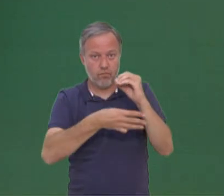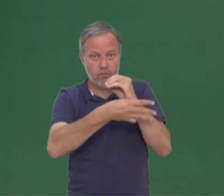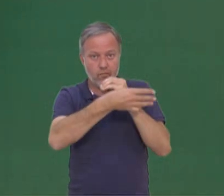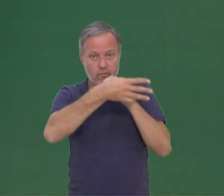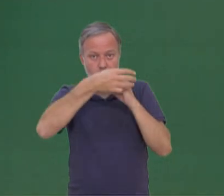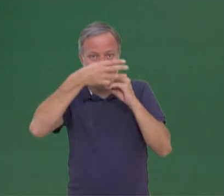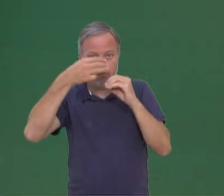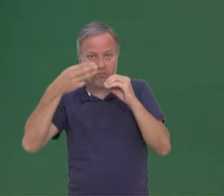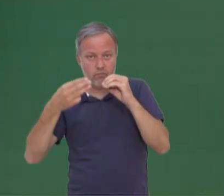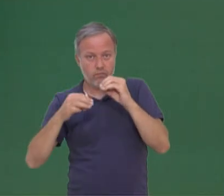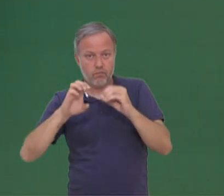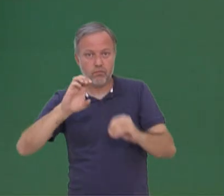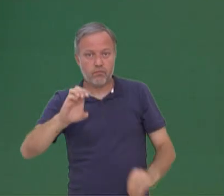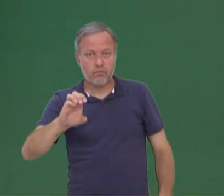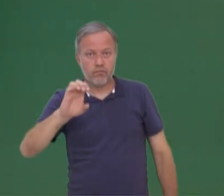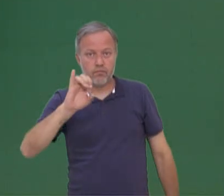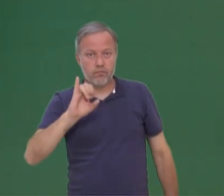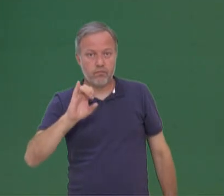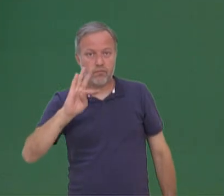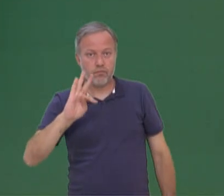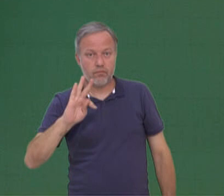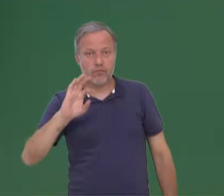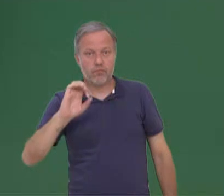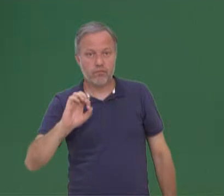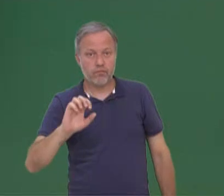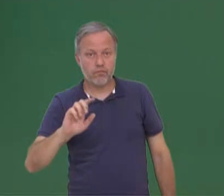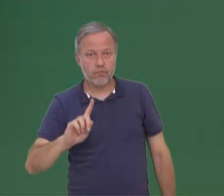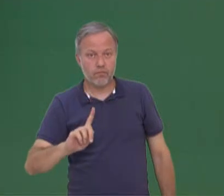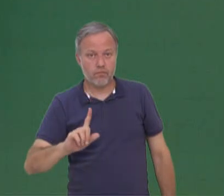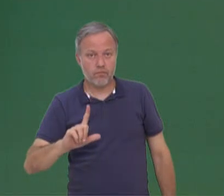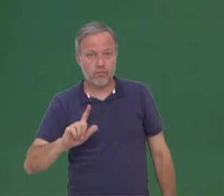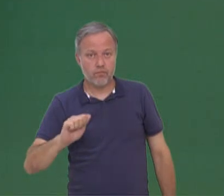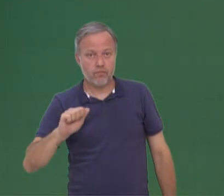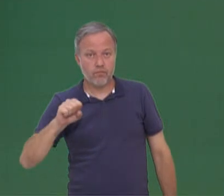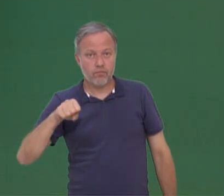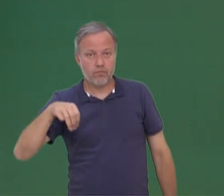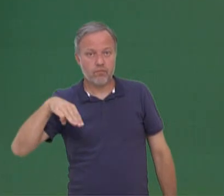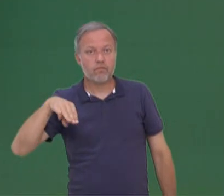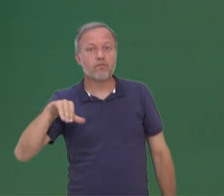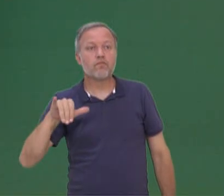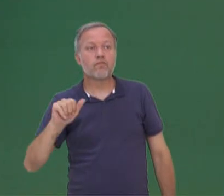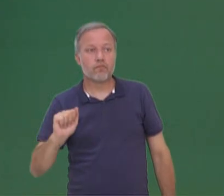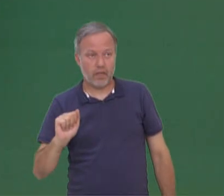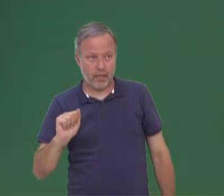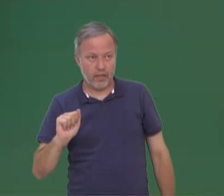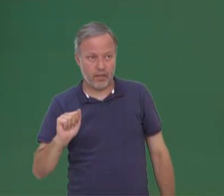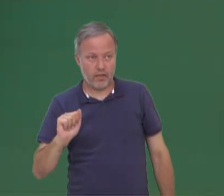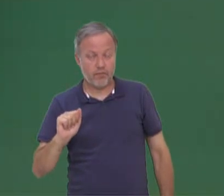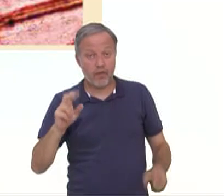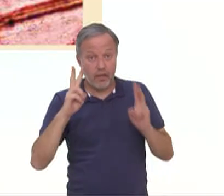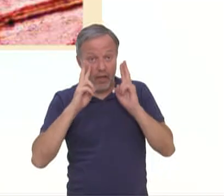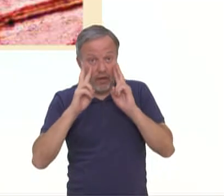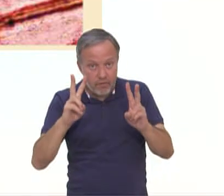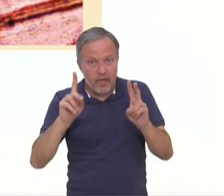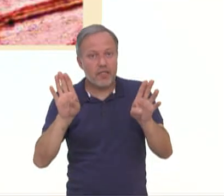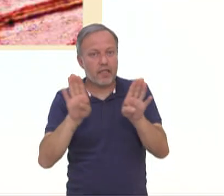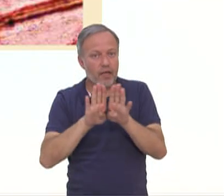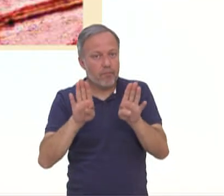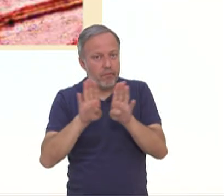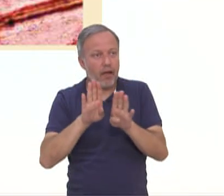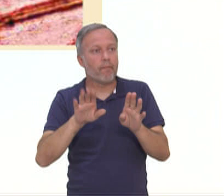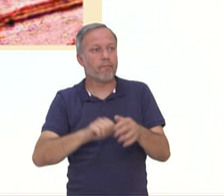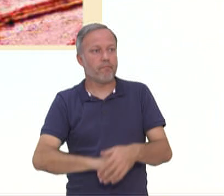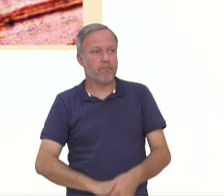Maravilha? Olá! Observações do Robert Brown, a mesma estrutura com corantes diferentes.